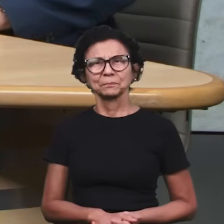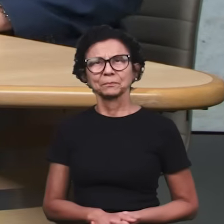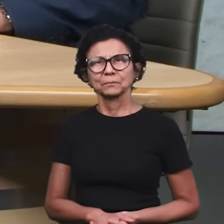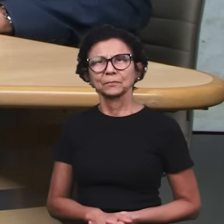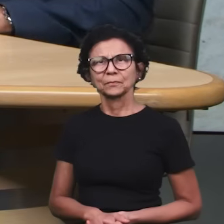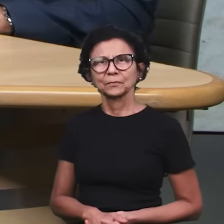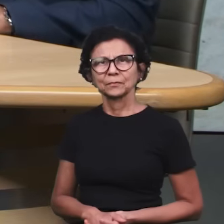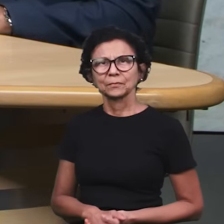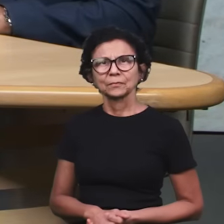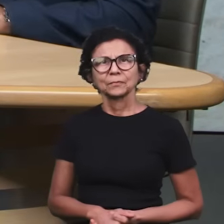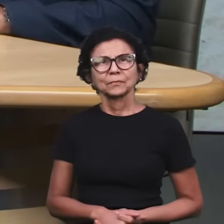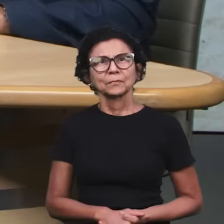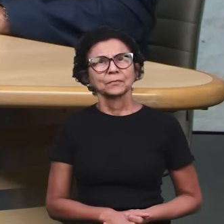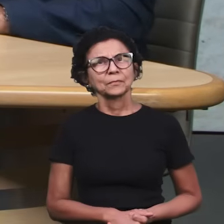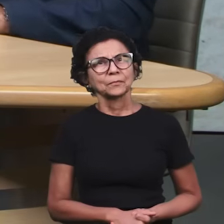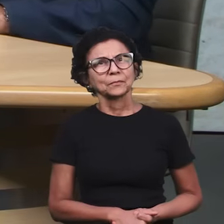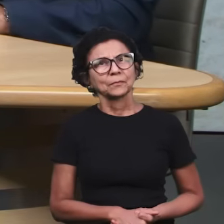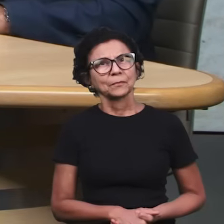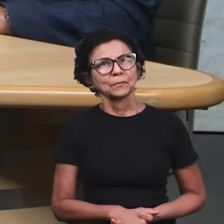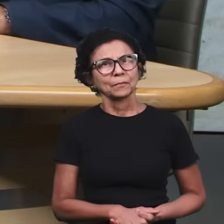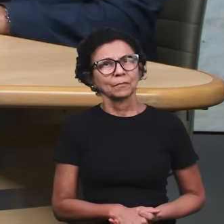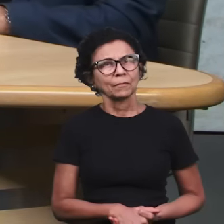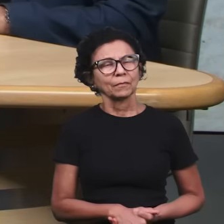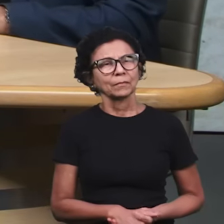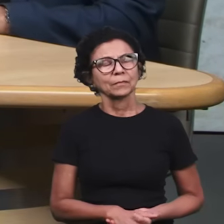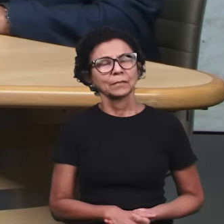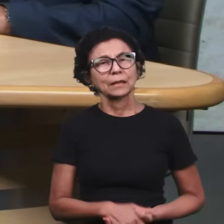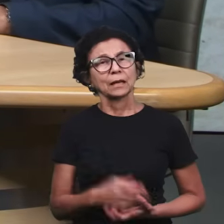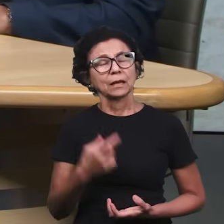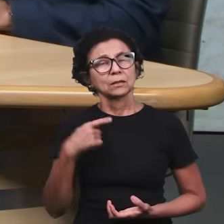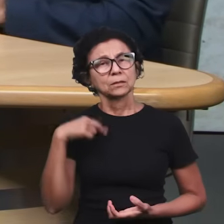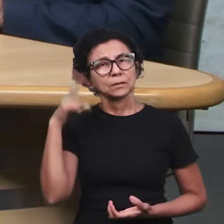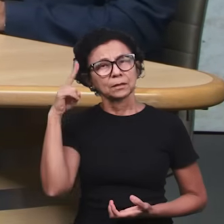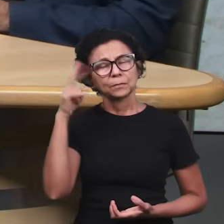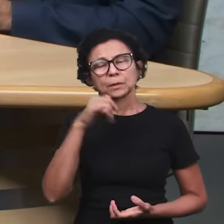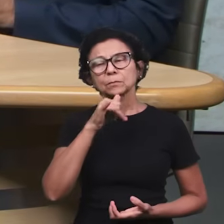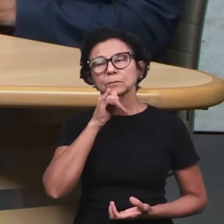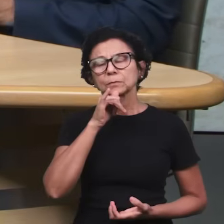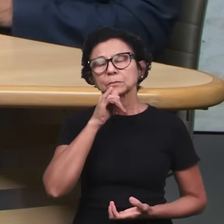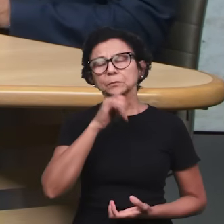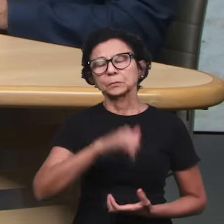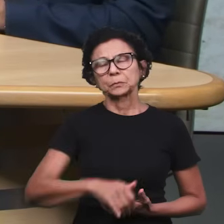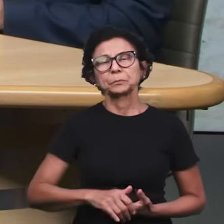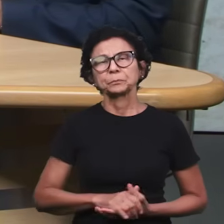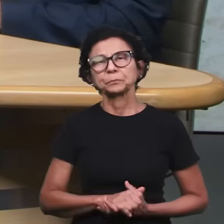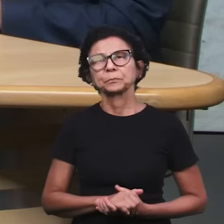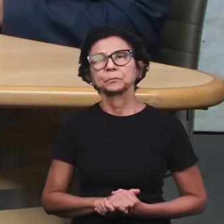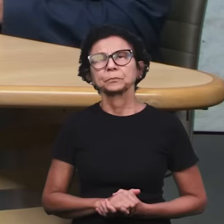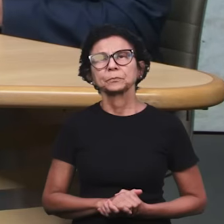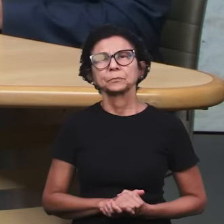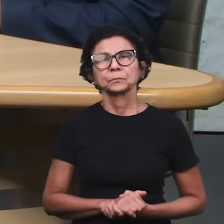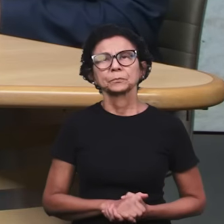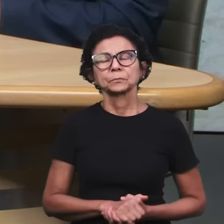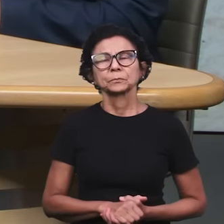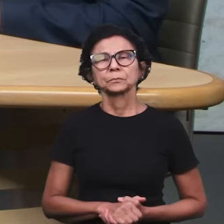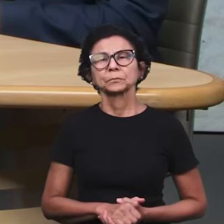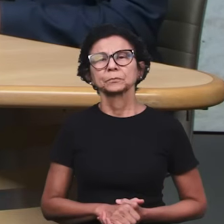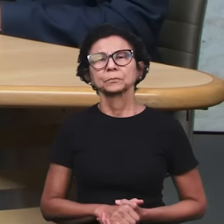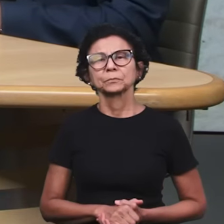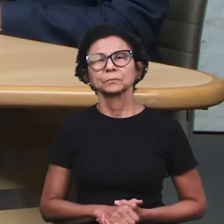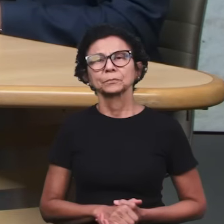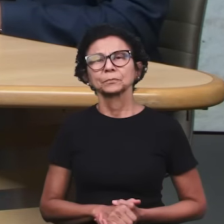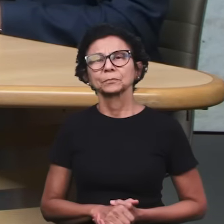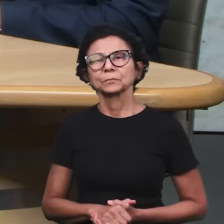não. Que a gente está lembrando, né? E que a gente gostaria muito de ter. Por exemplo, o fruto do